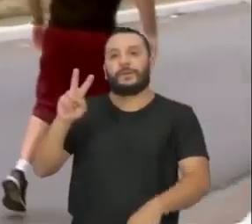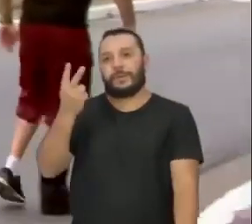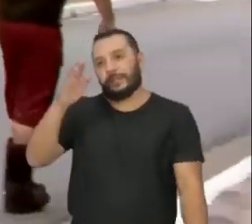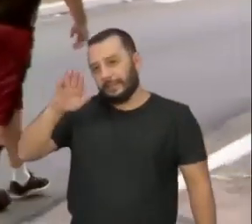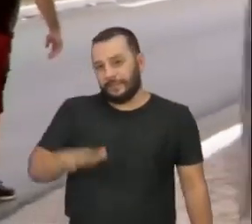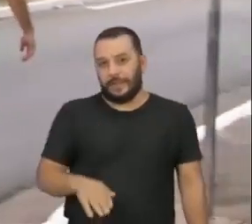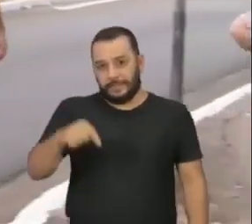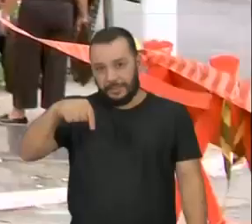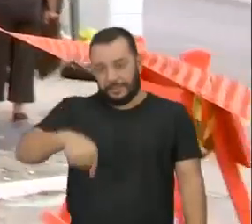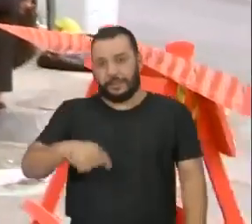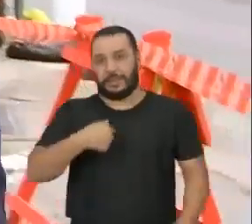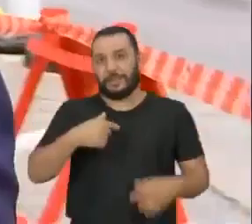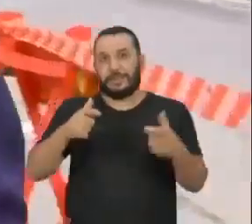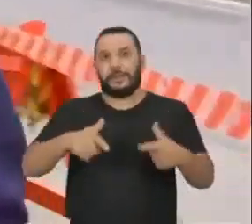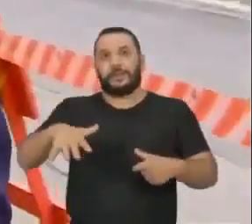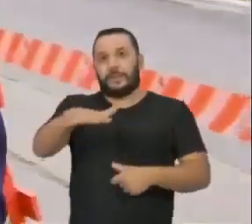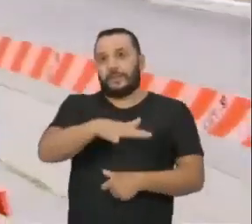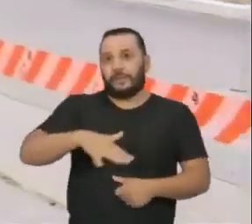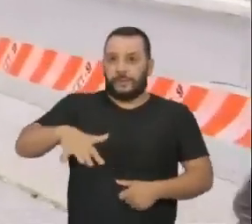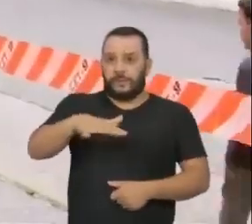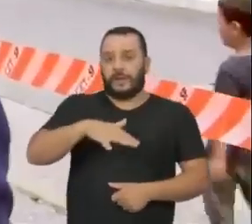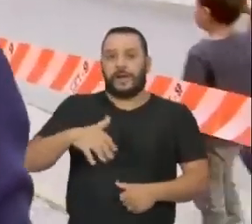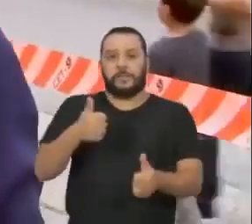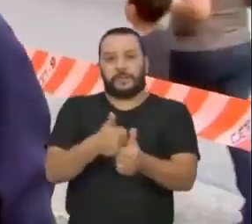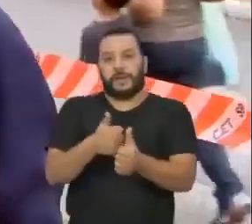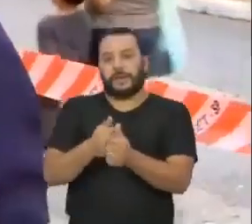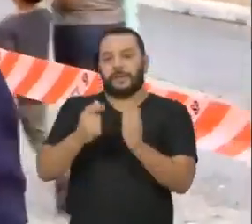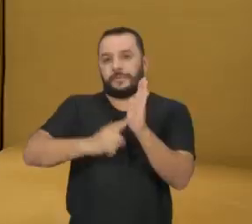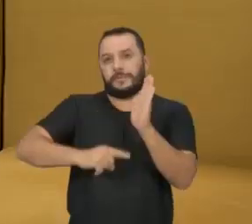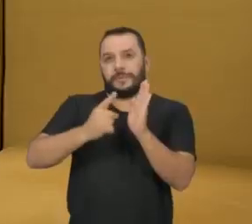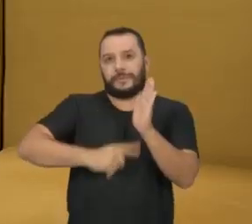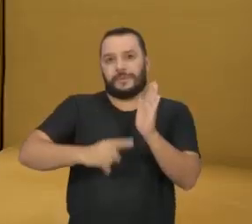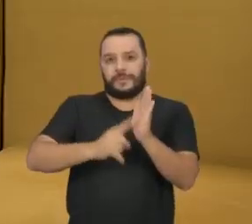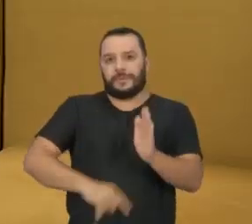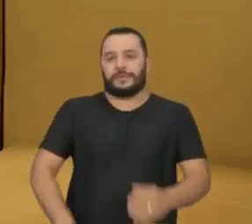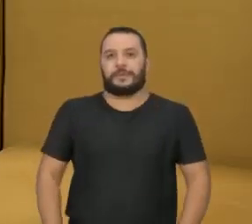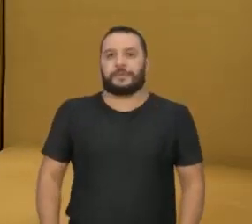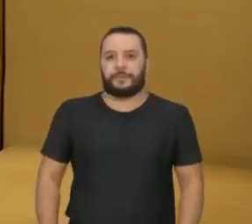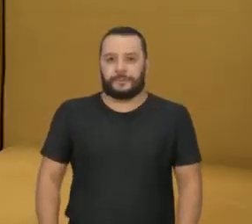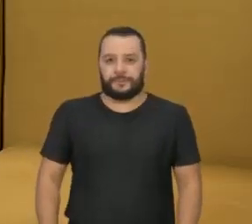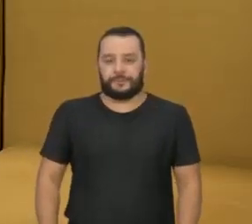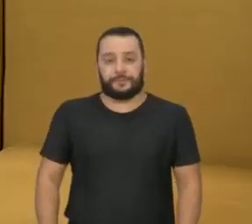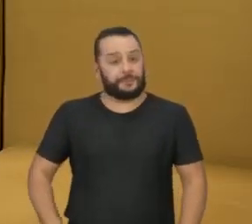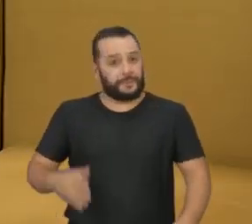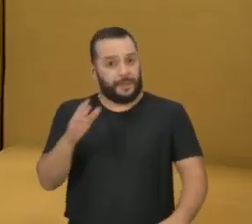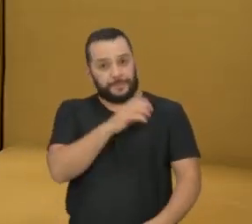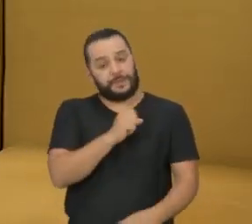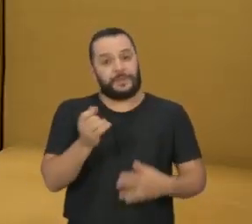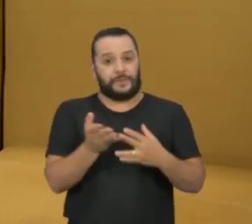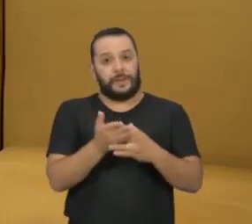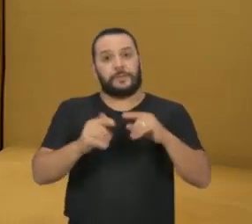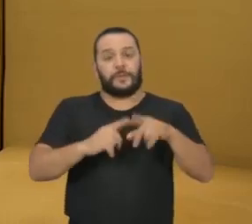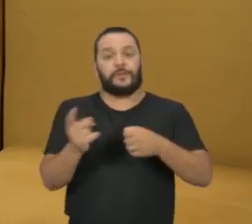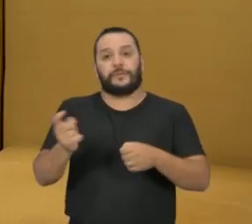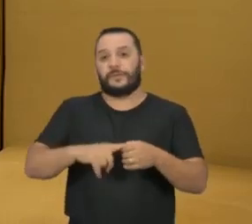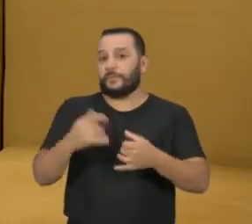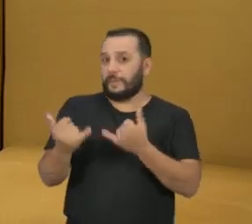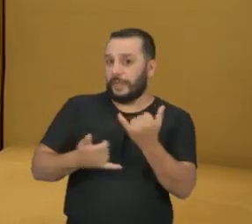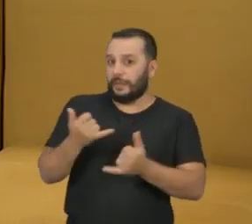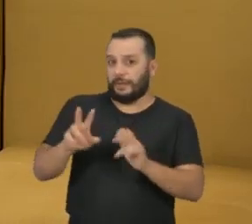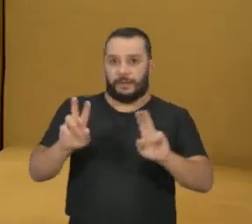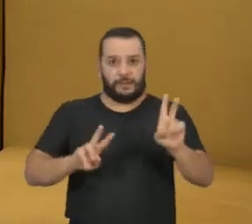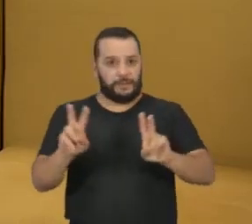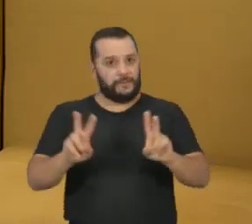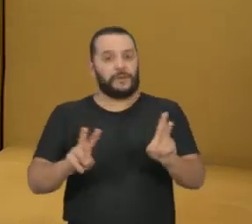aqui do Largo Péricles, indo em direção ao Memorial da América Latina. gente faz um rápido intervalo. Na volta, as brincadeiras do